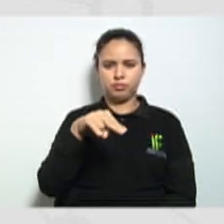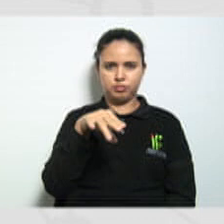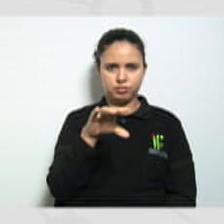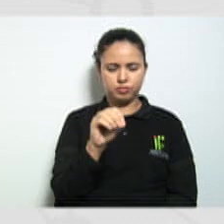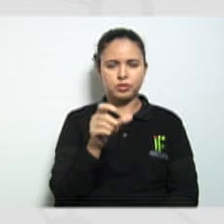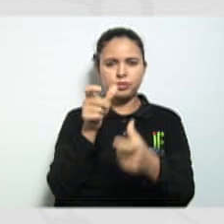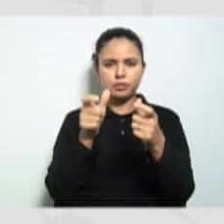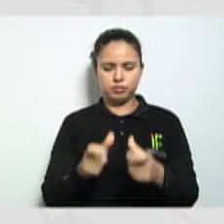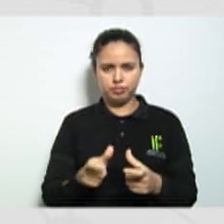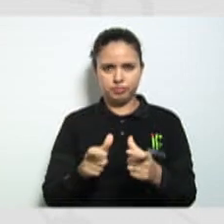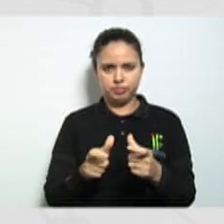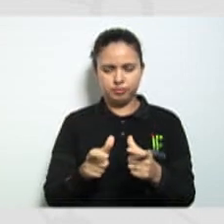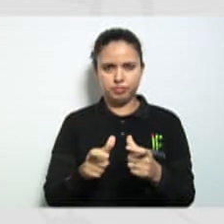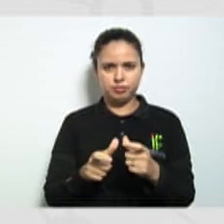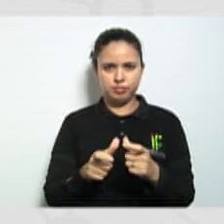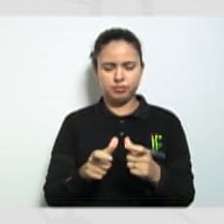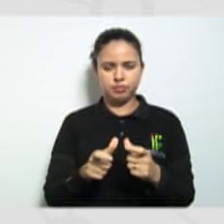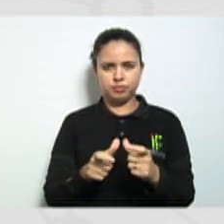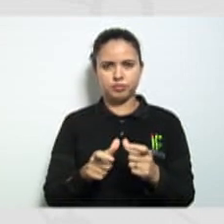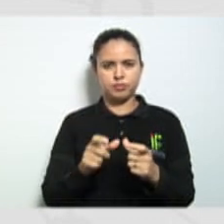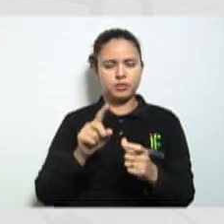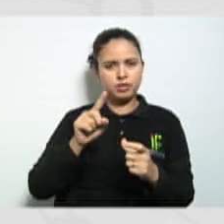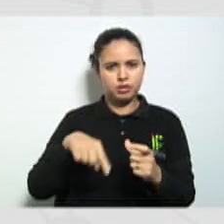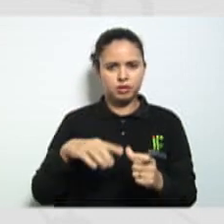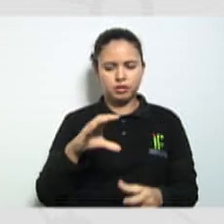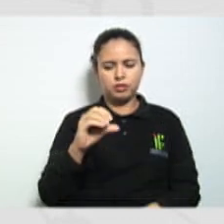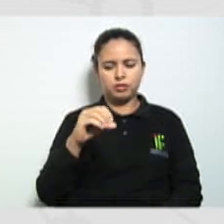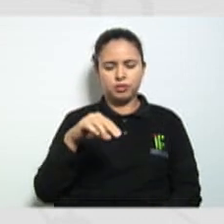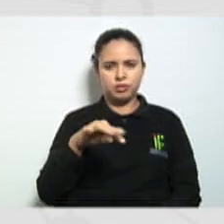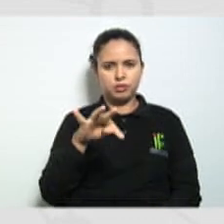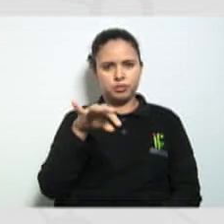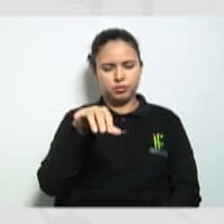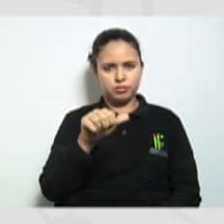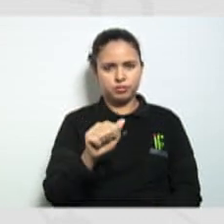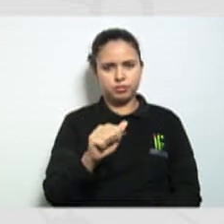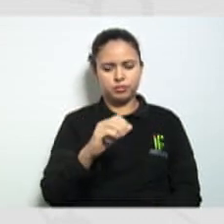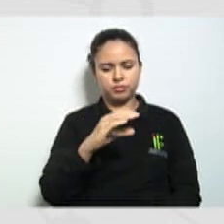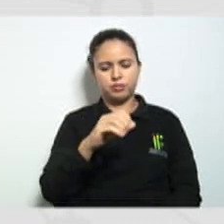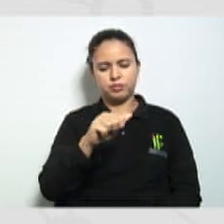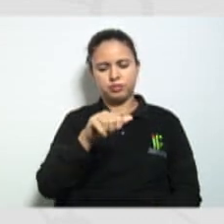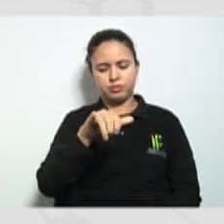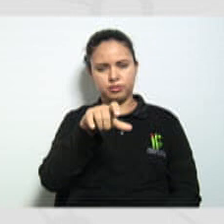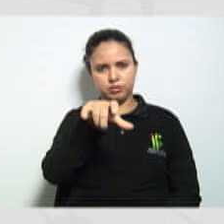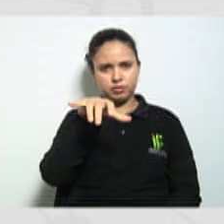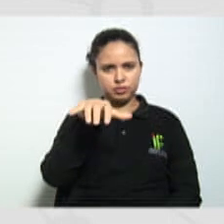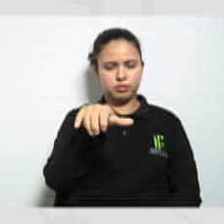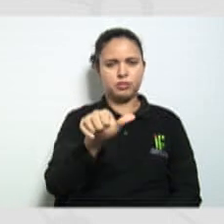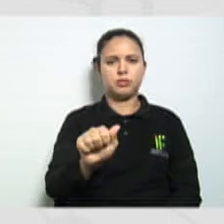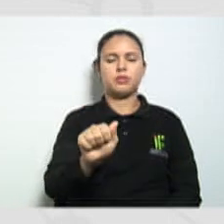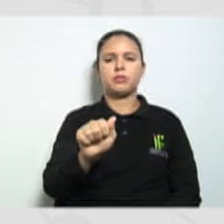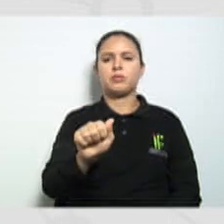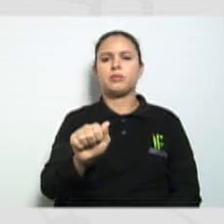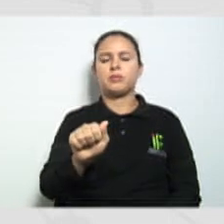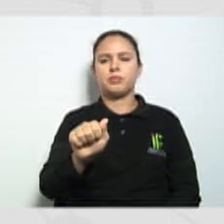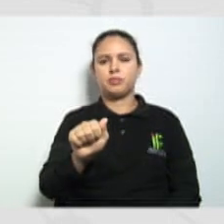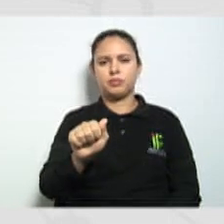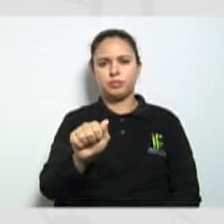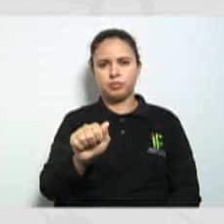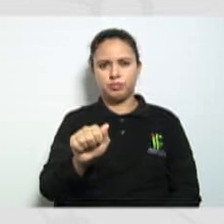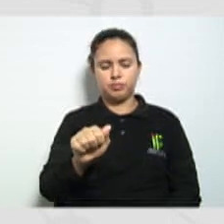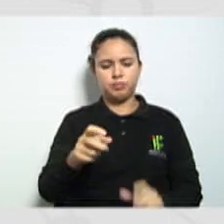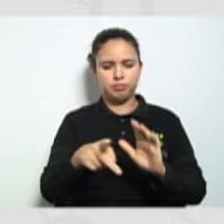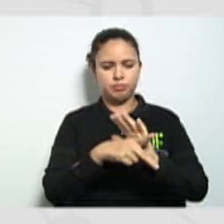para onde? Foi para a conta caixa. Olha, teve 2 destinos, não foi isso? Foi para o caixa